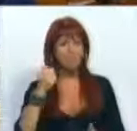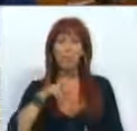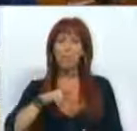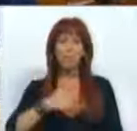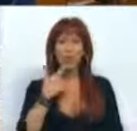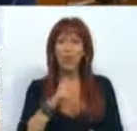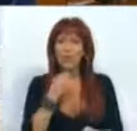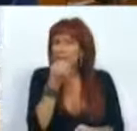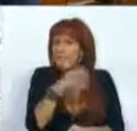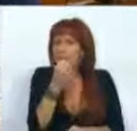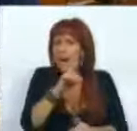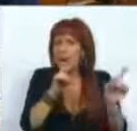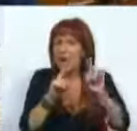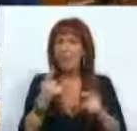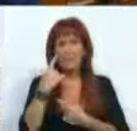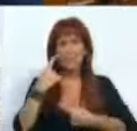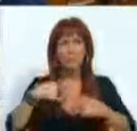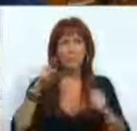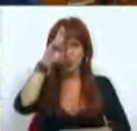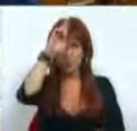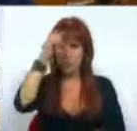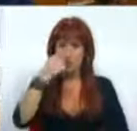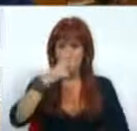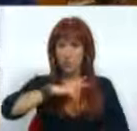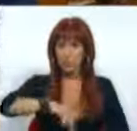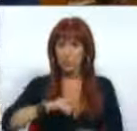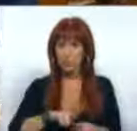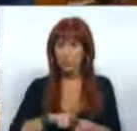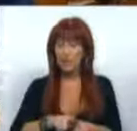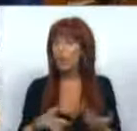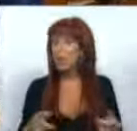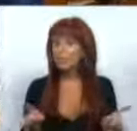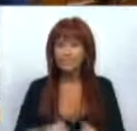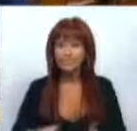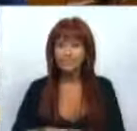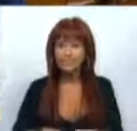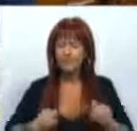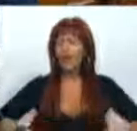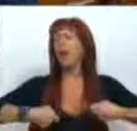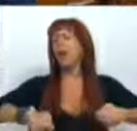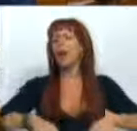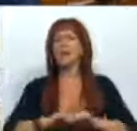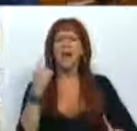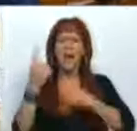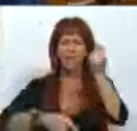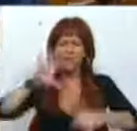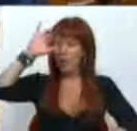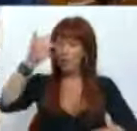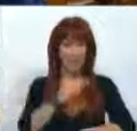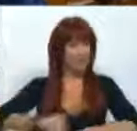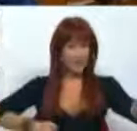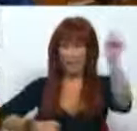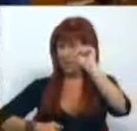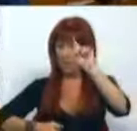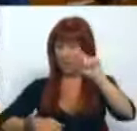país não podia desperdiçar, mostram que o esforço dos portugueses não está a ser desbaratado, como tantas vezes aconteceu no